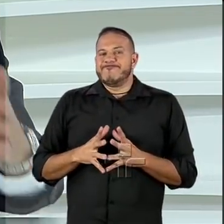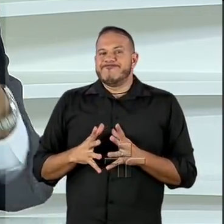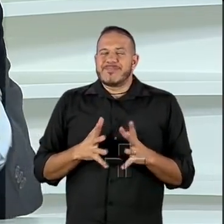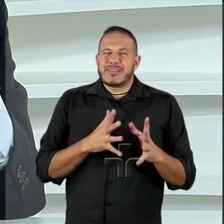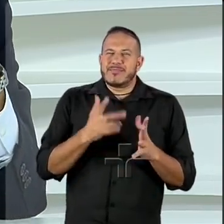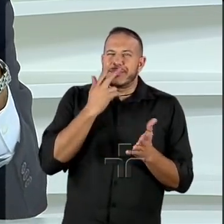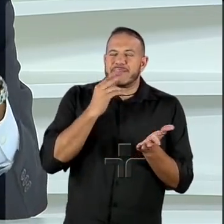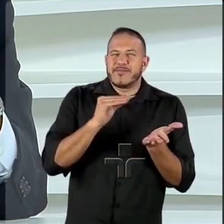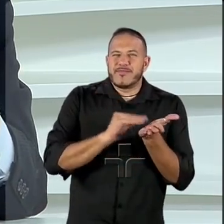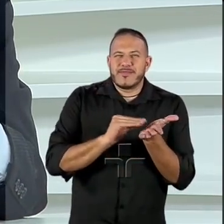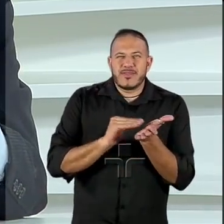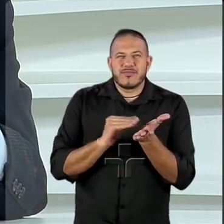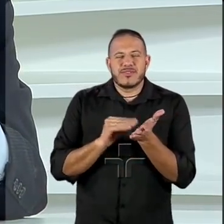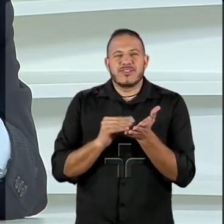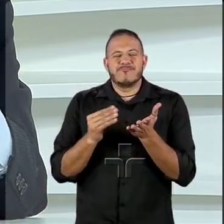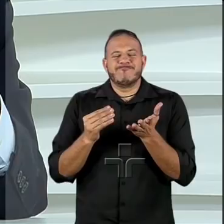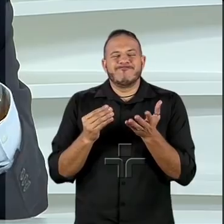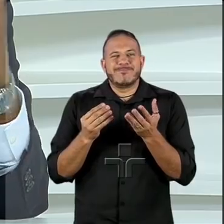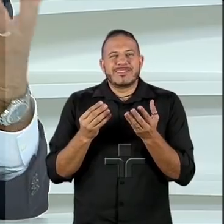falta